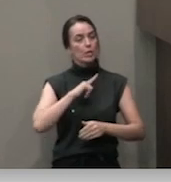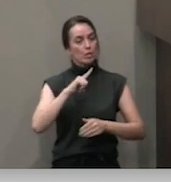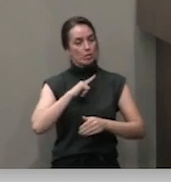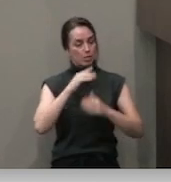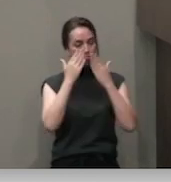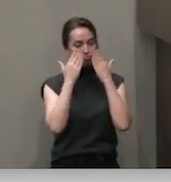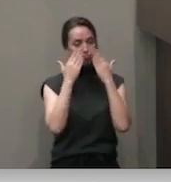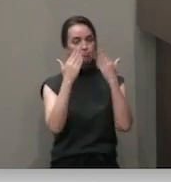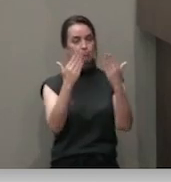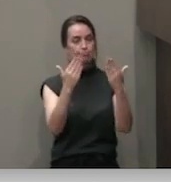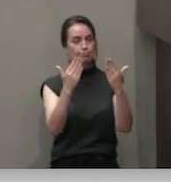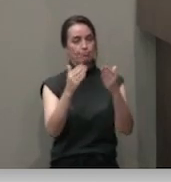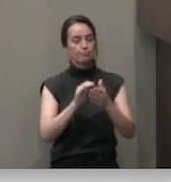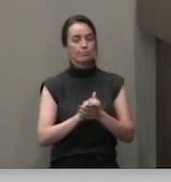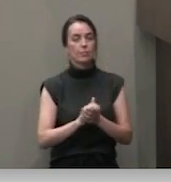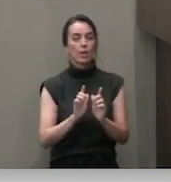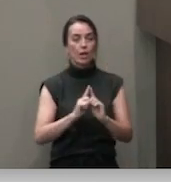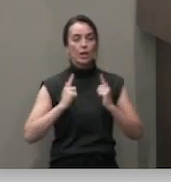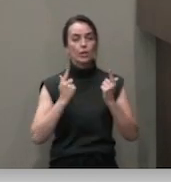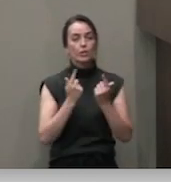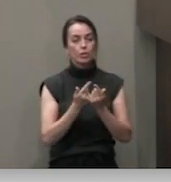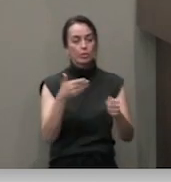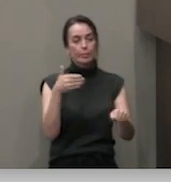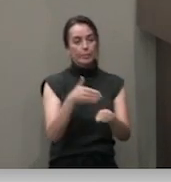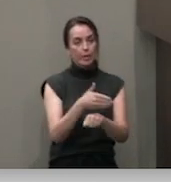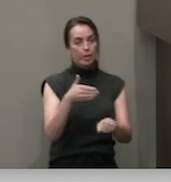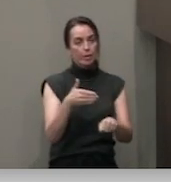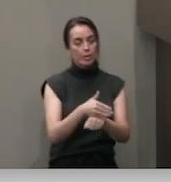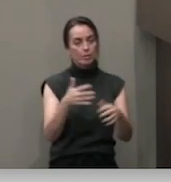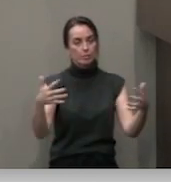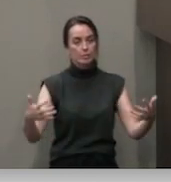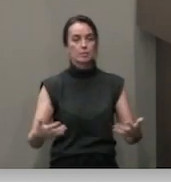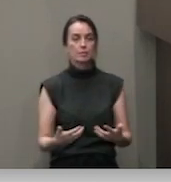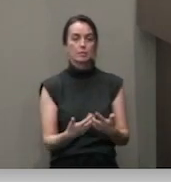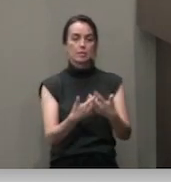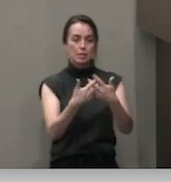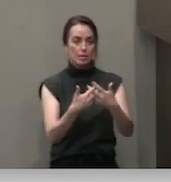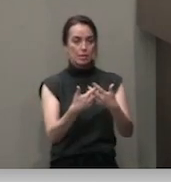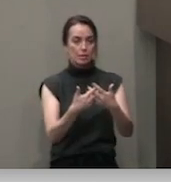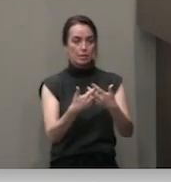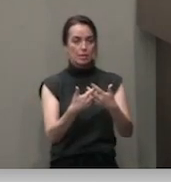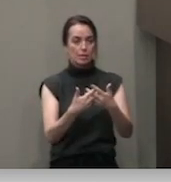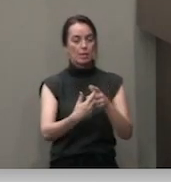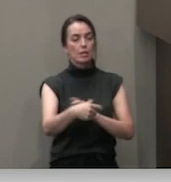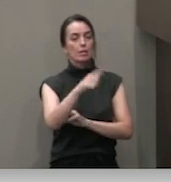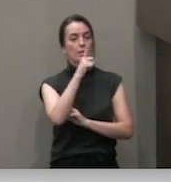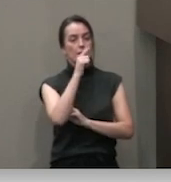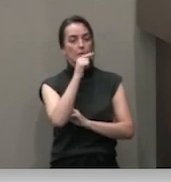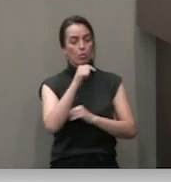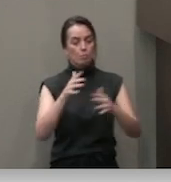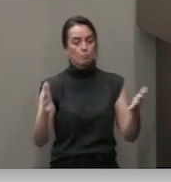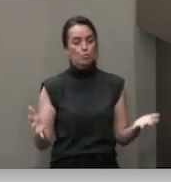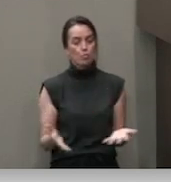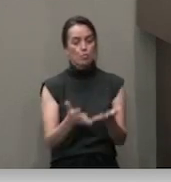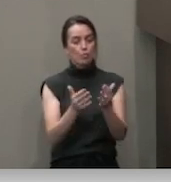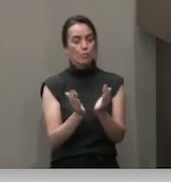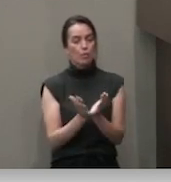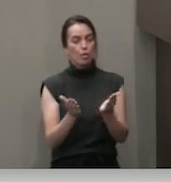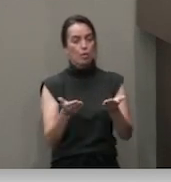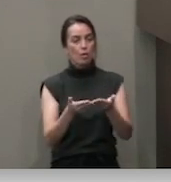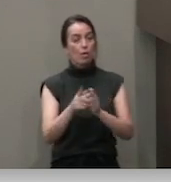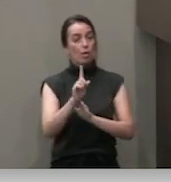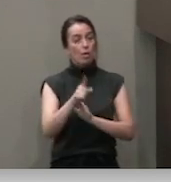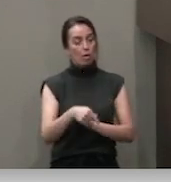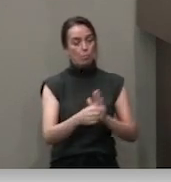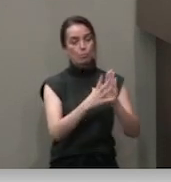relevância a gestão participativa e integrada dos recursos hídricos promovida pelo comitê é um